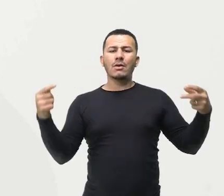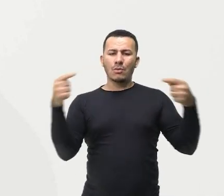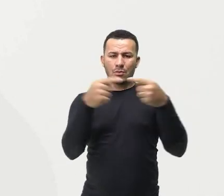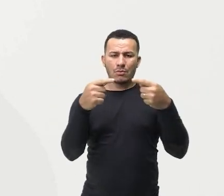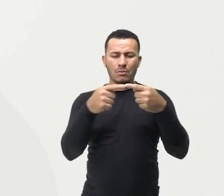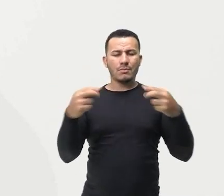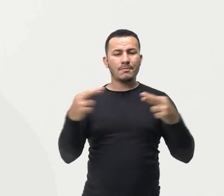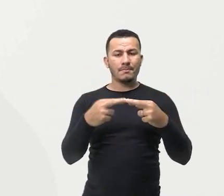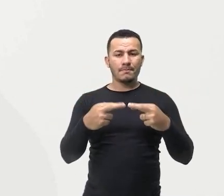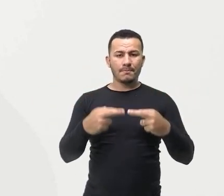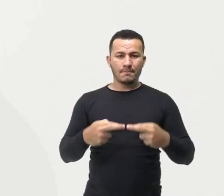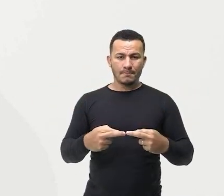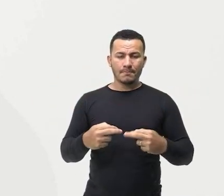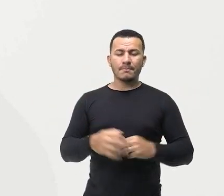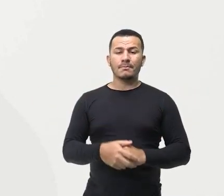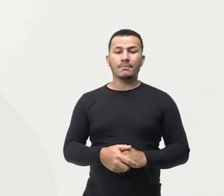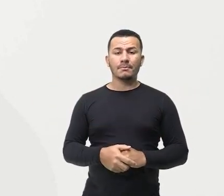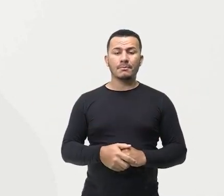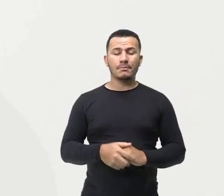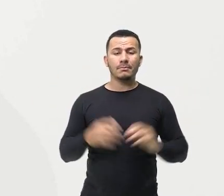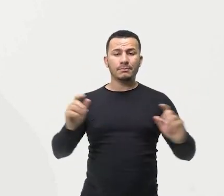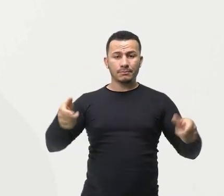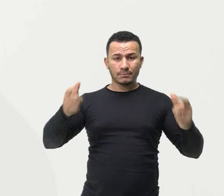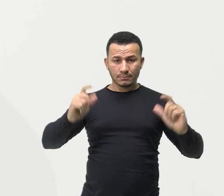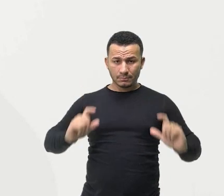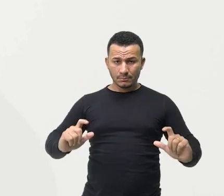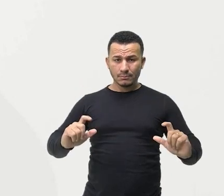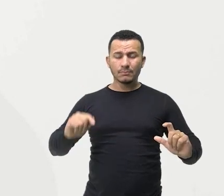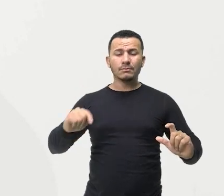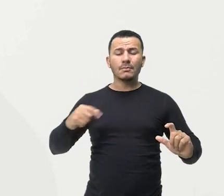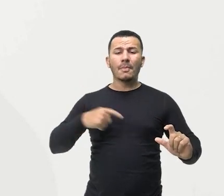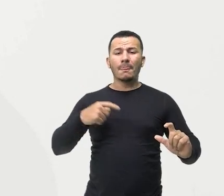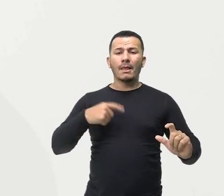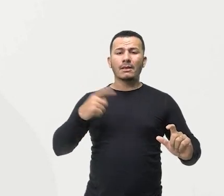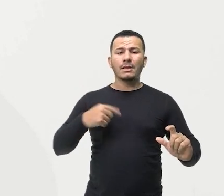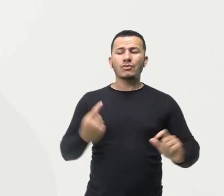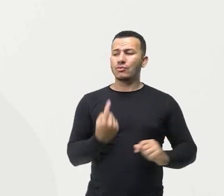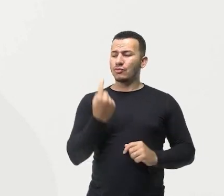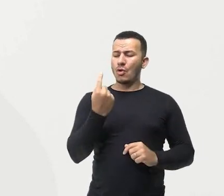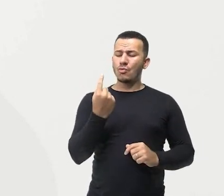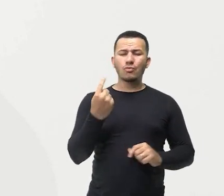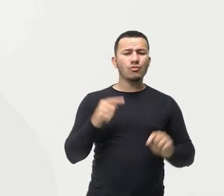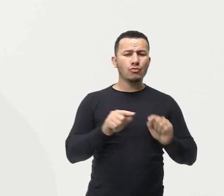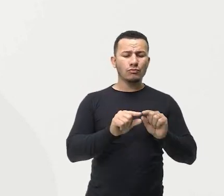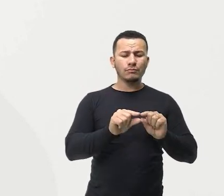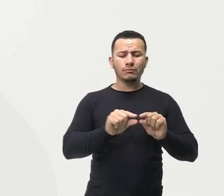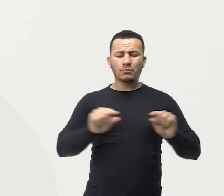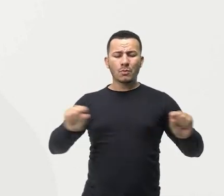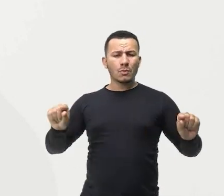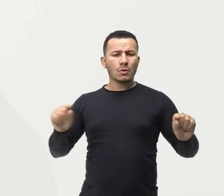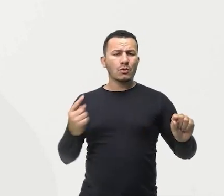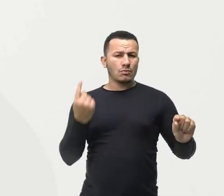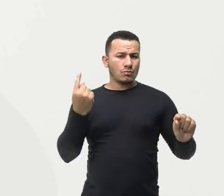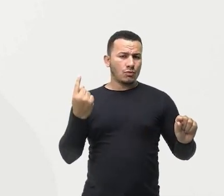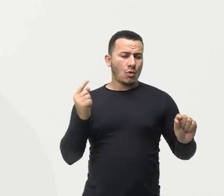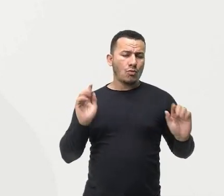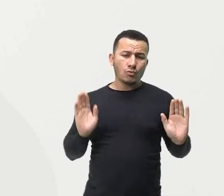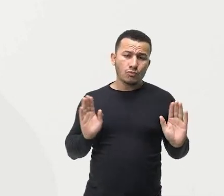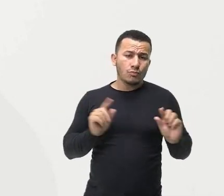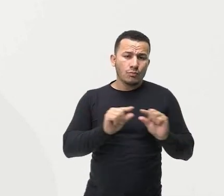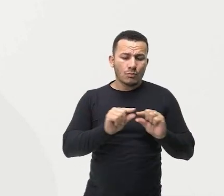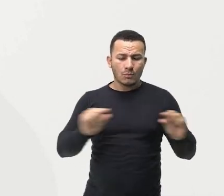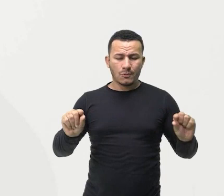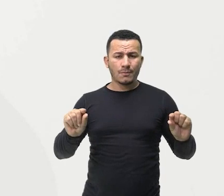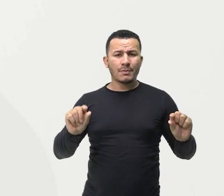Na sequência, observe que a gente tem apenas um verso, uma estrofe que é composta por um único